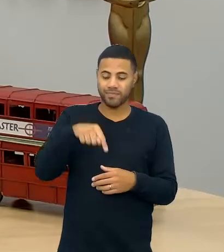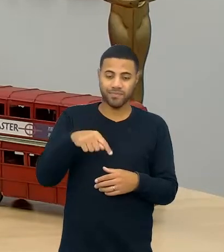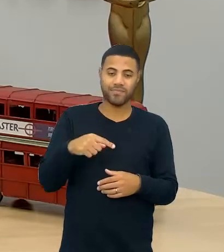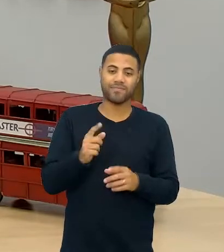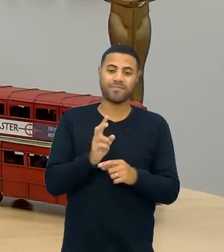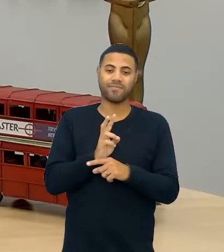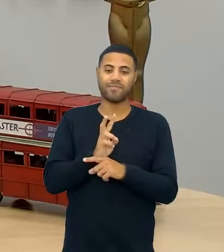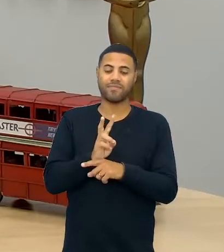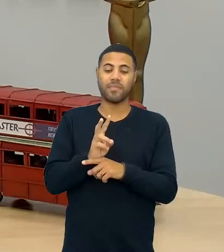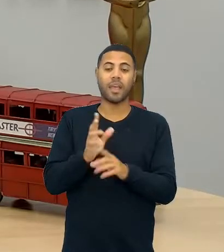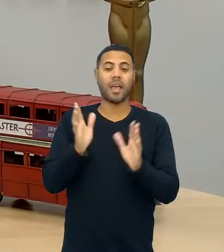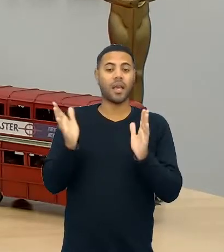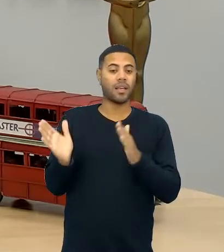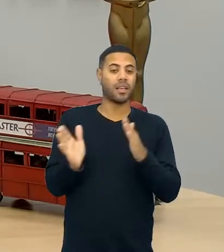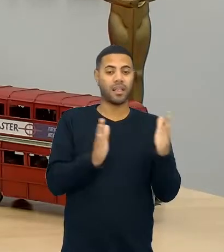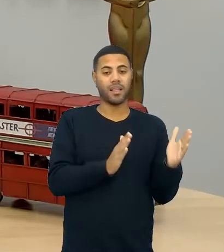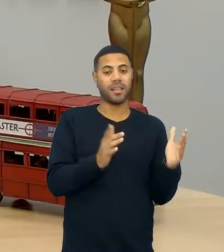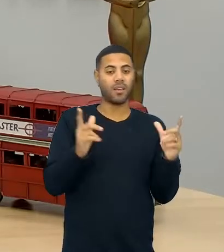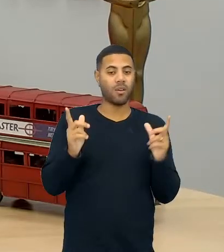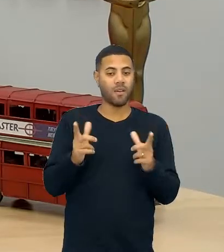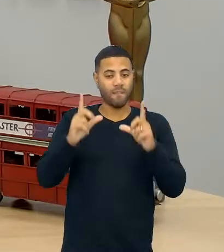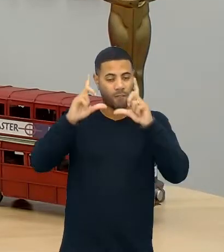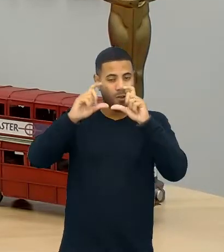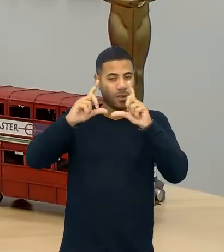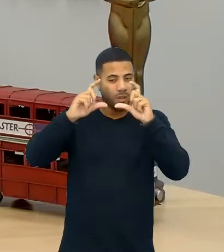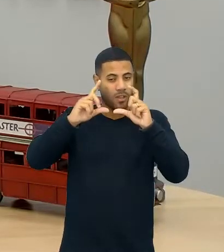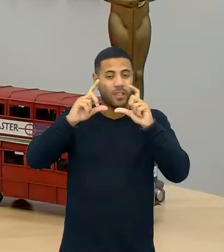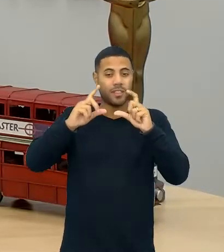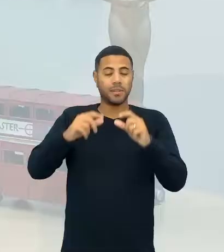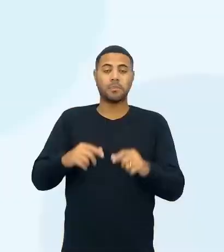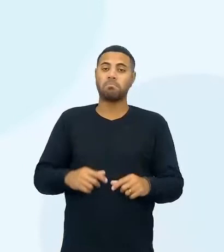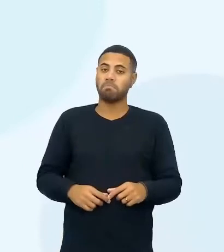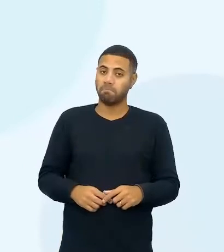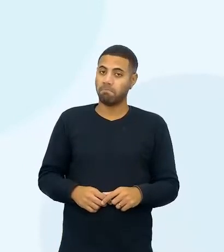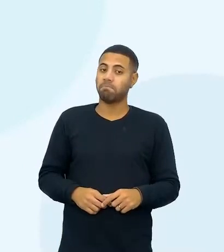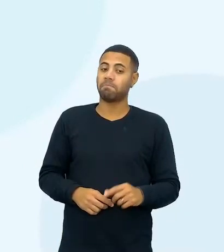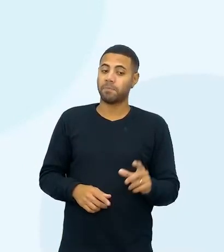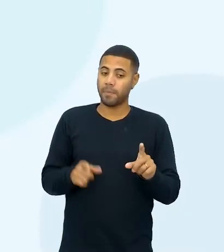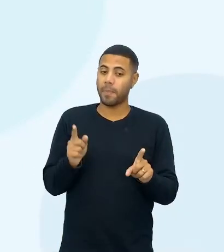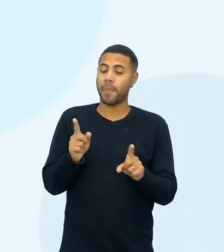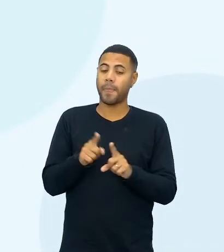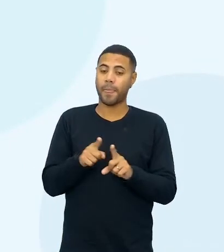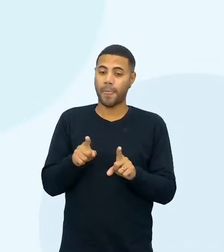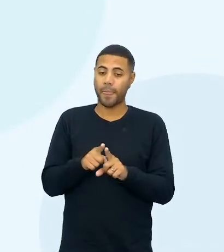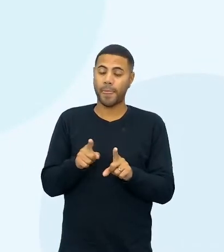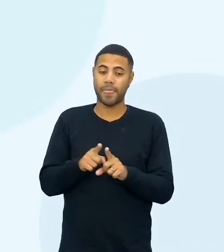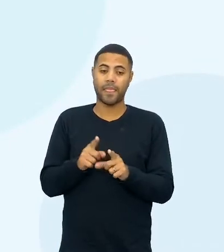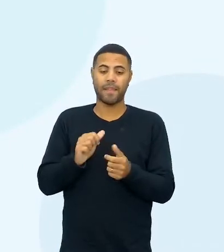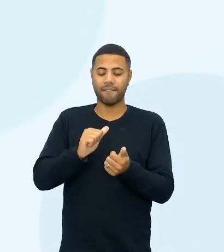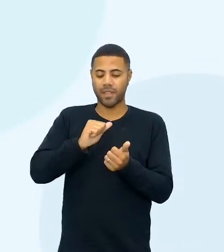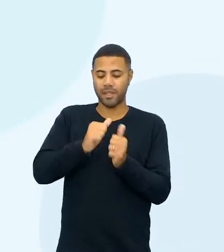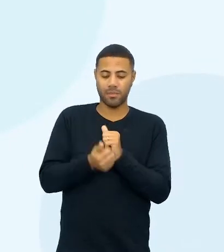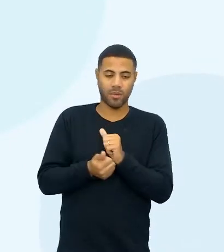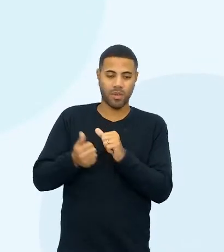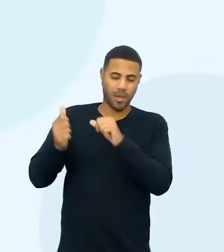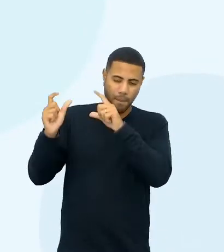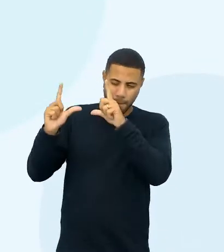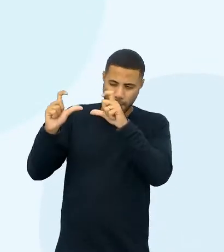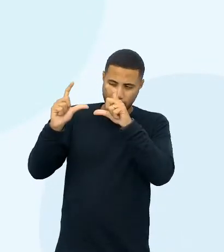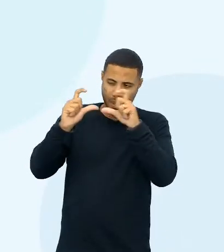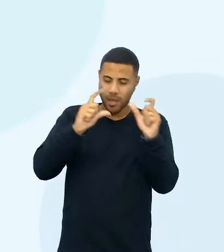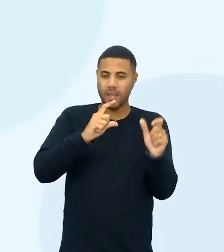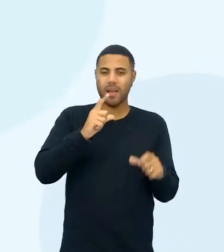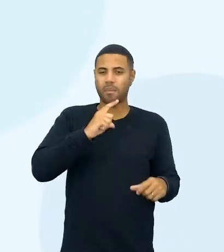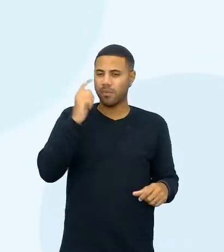E o fotógrafo? Ai, que delícia que deve ser um fotógrafo, Nossa, né? deve. Deve. Imagina do esporte. Tem uns retratos